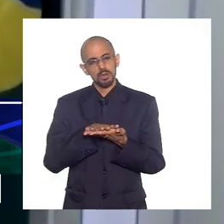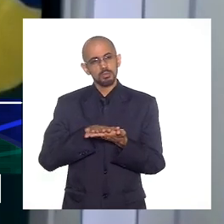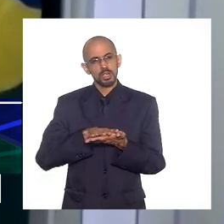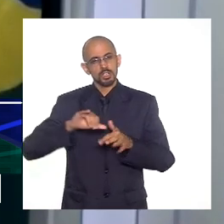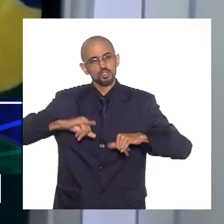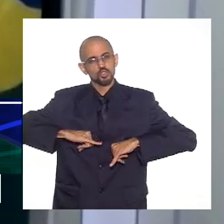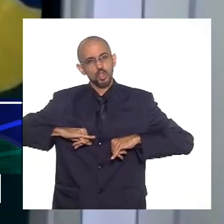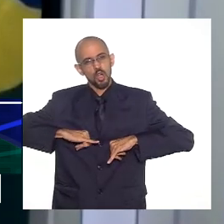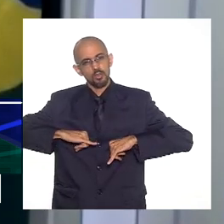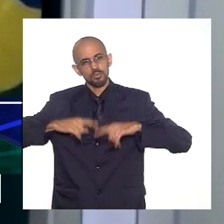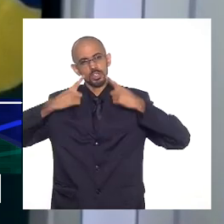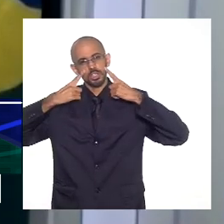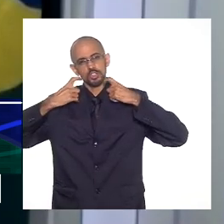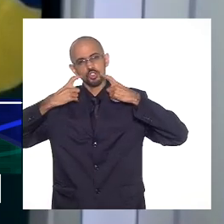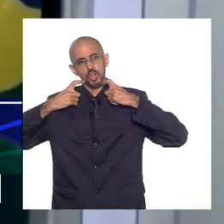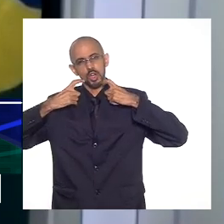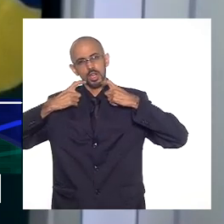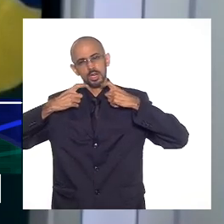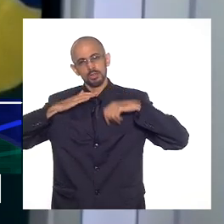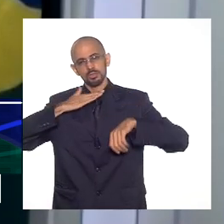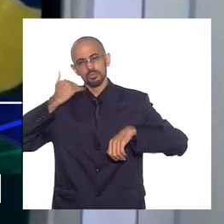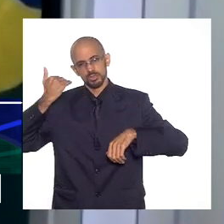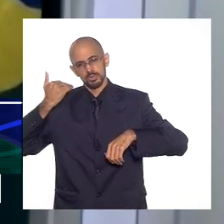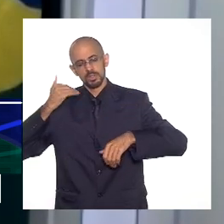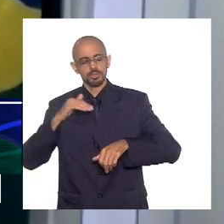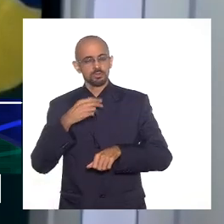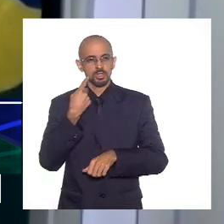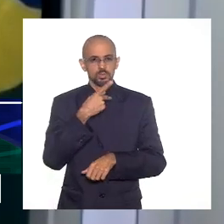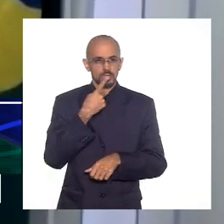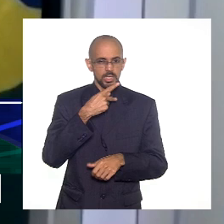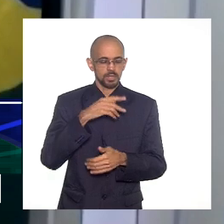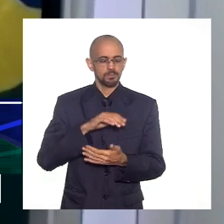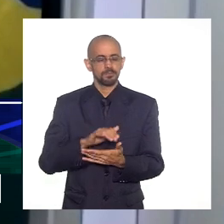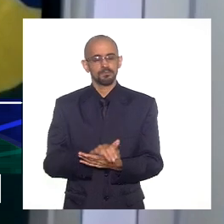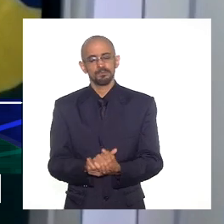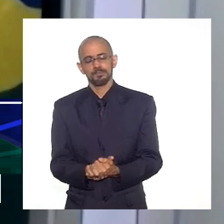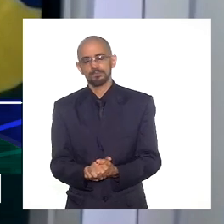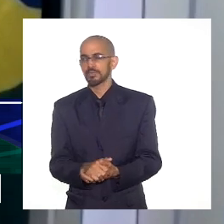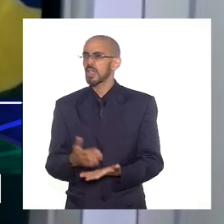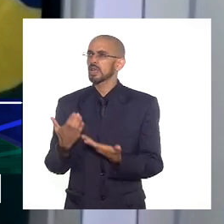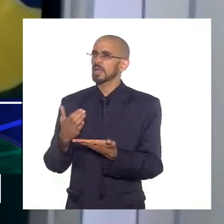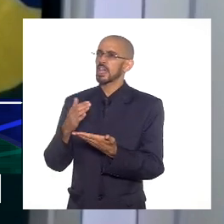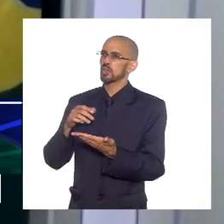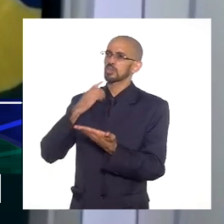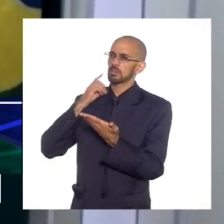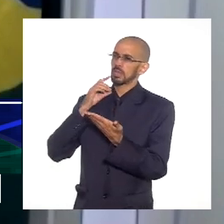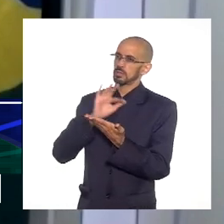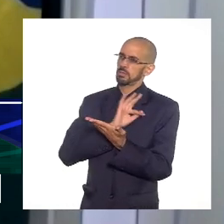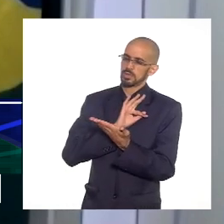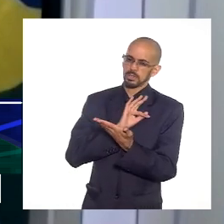e chora com essa perda. Quero, deputada Marta Rocha, aqui